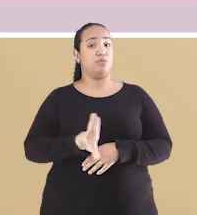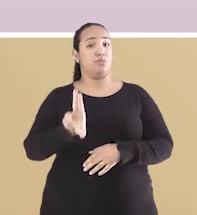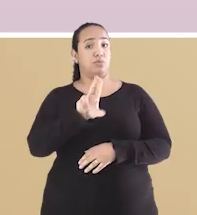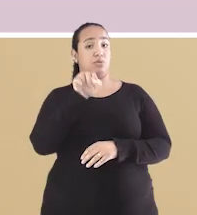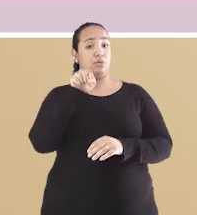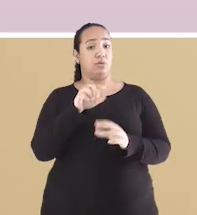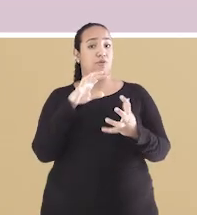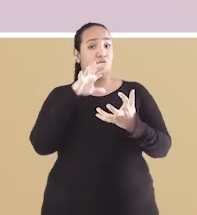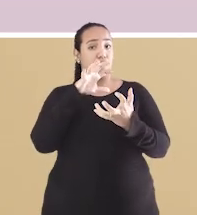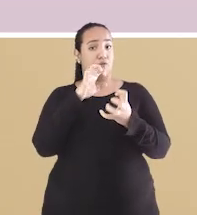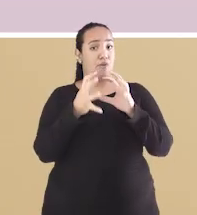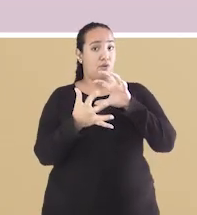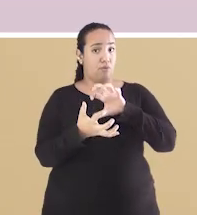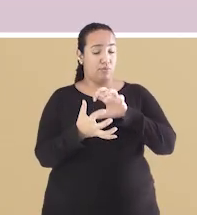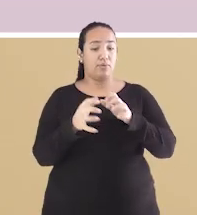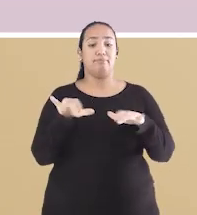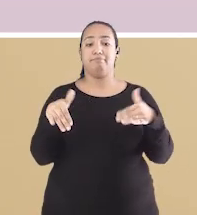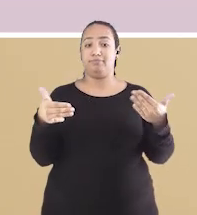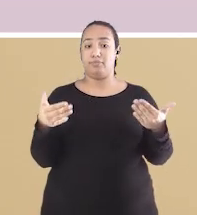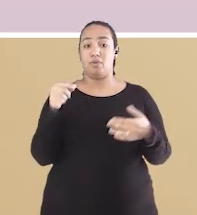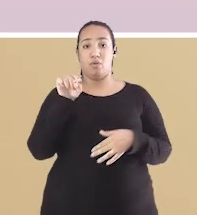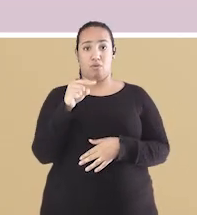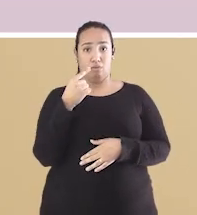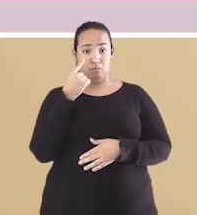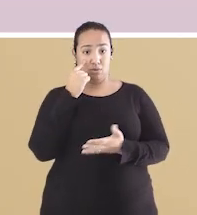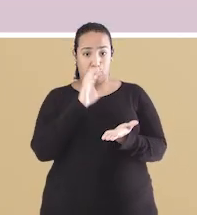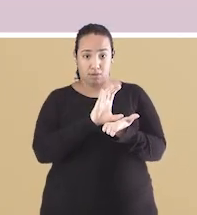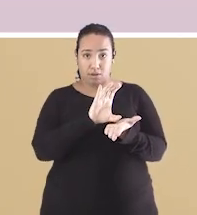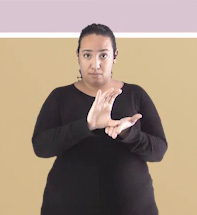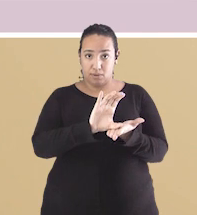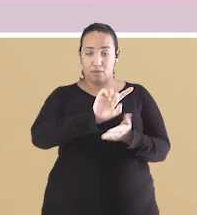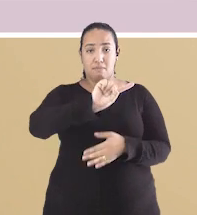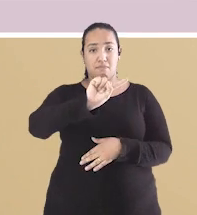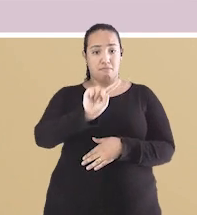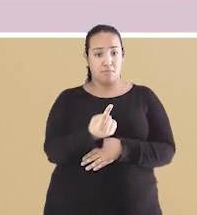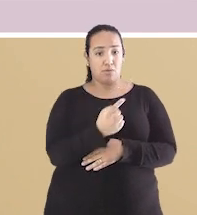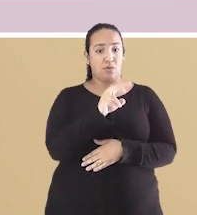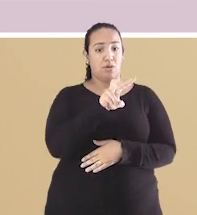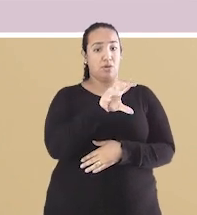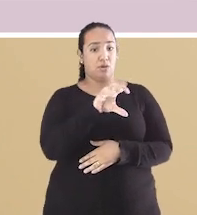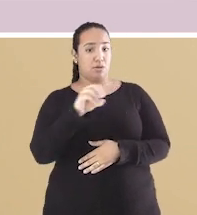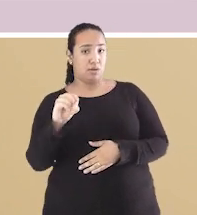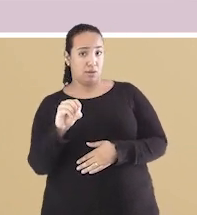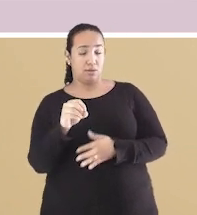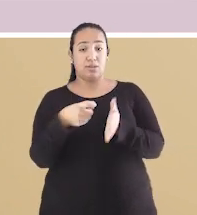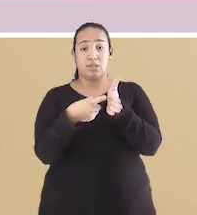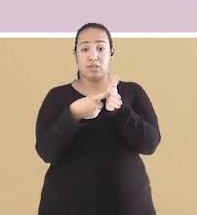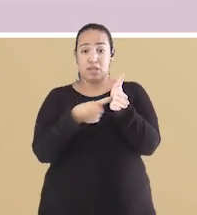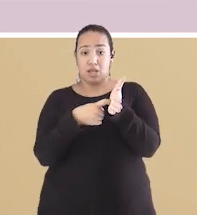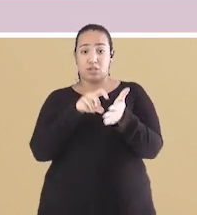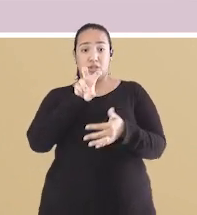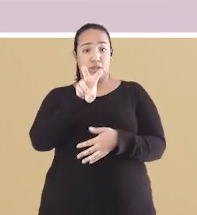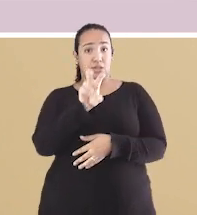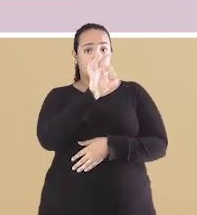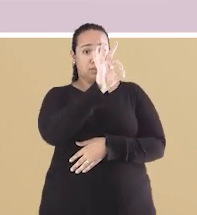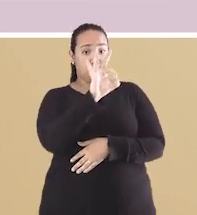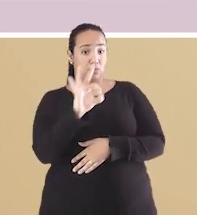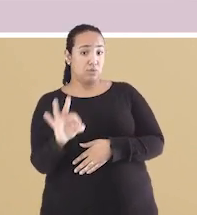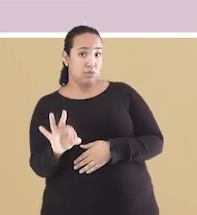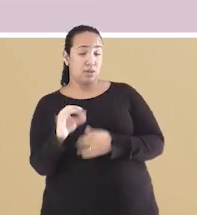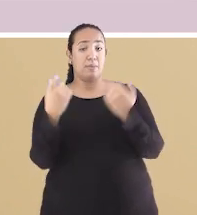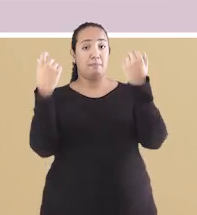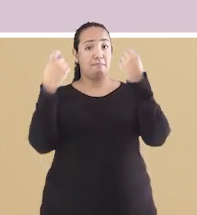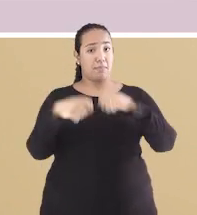fórmula. O capital aplicado é de R$ 1.500 e que a taxa, sendo de